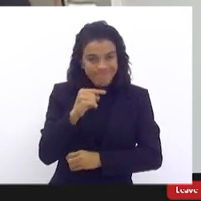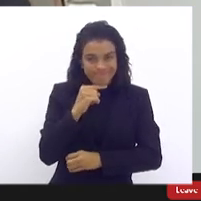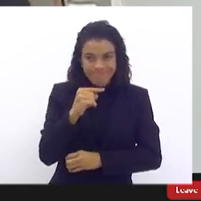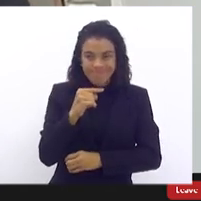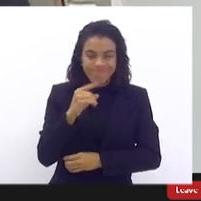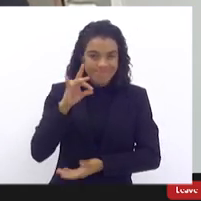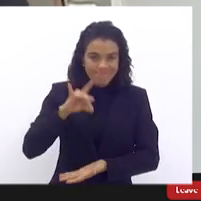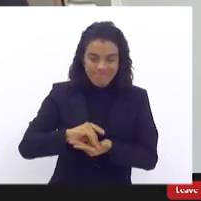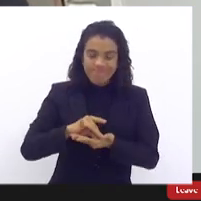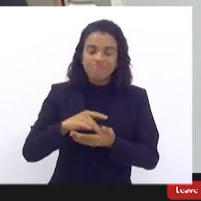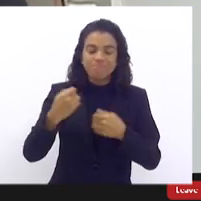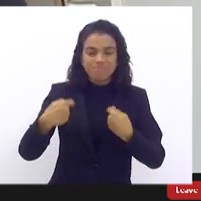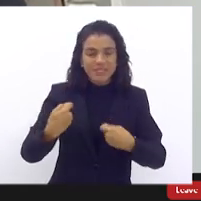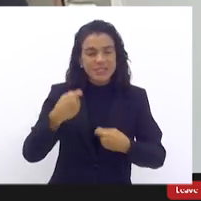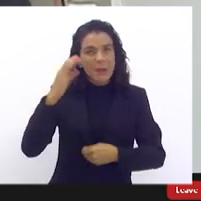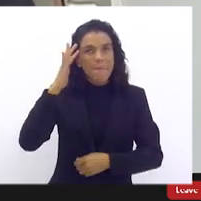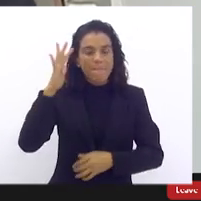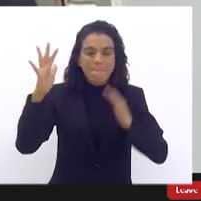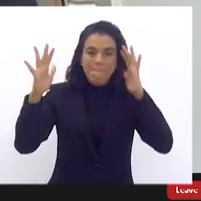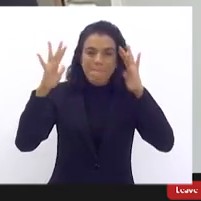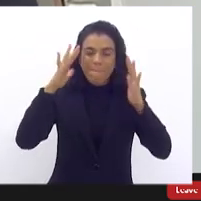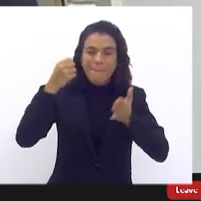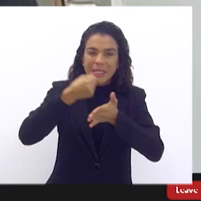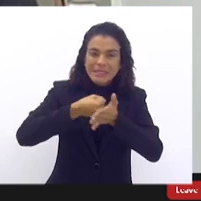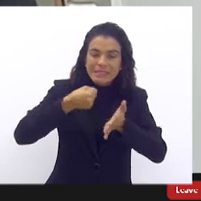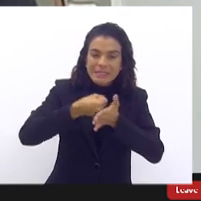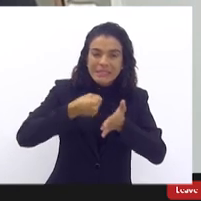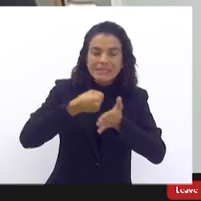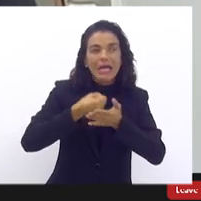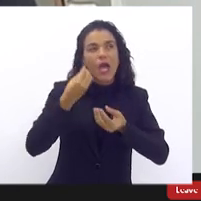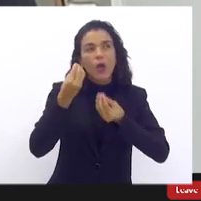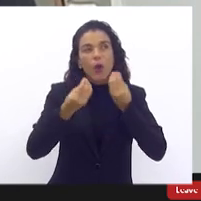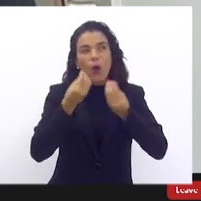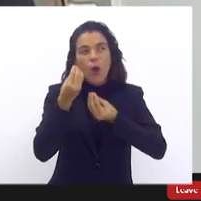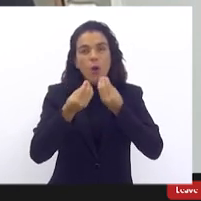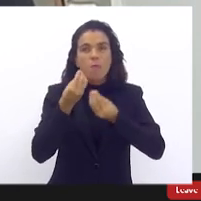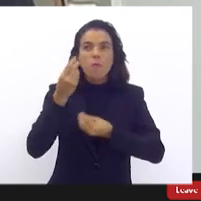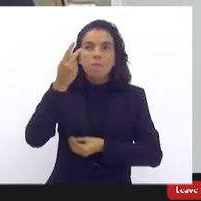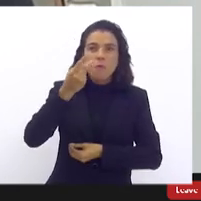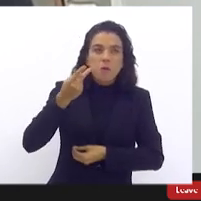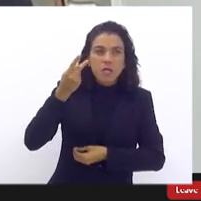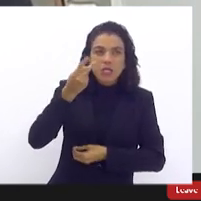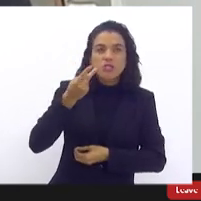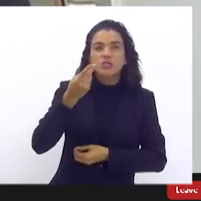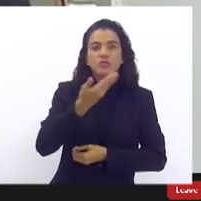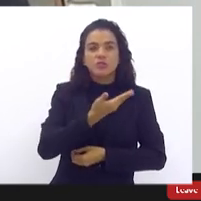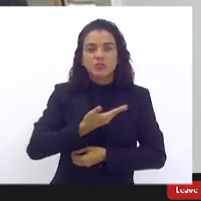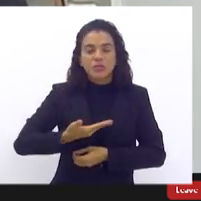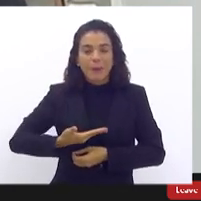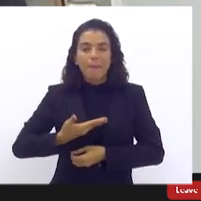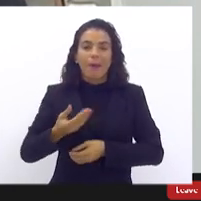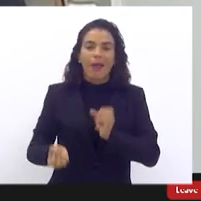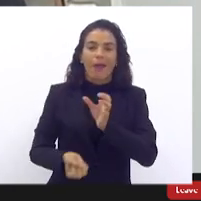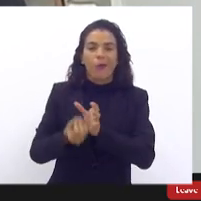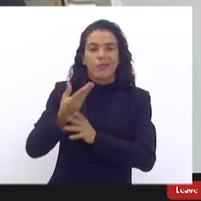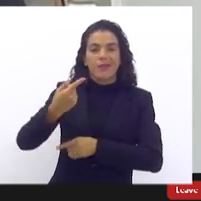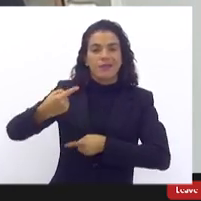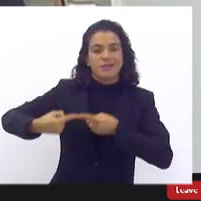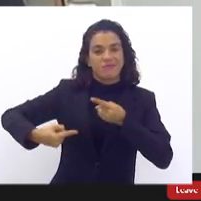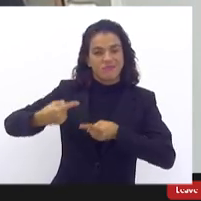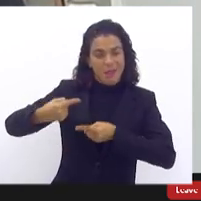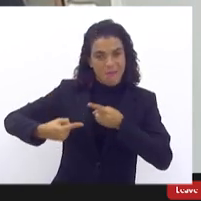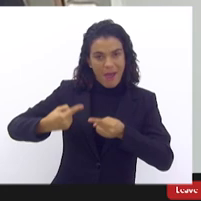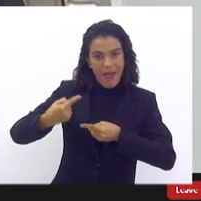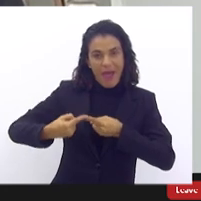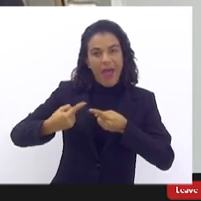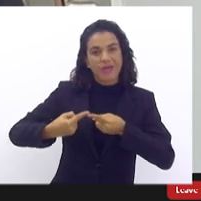De fato, a gente vai precisar pensar em políticas para que esses debates aconteçam em